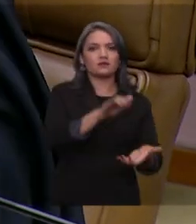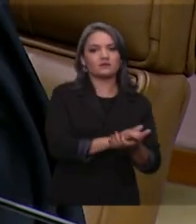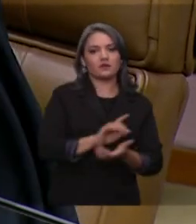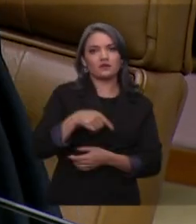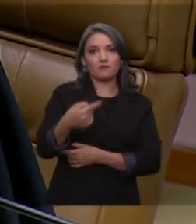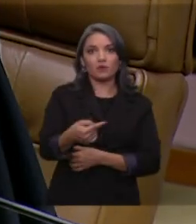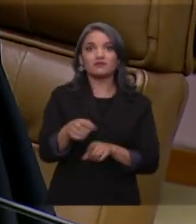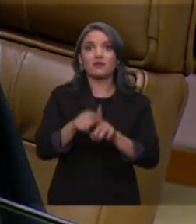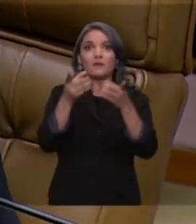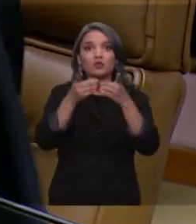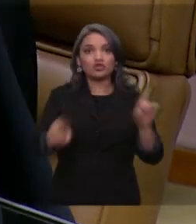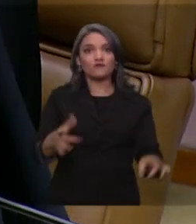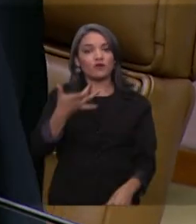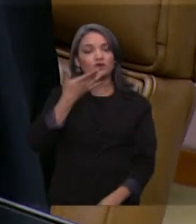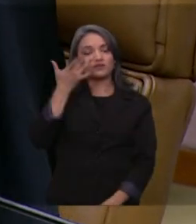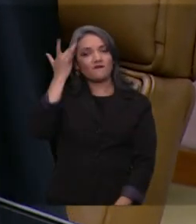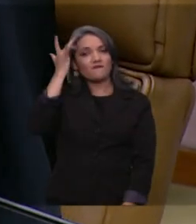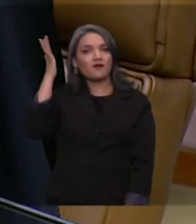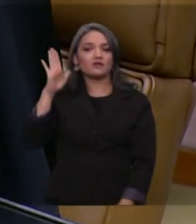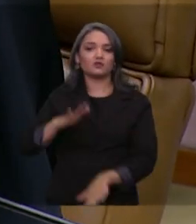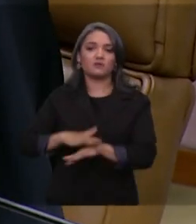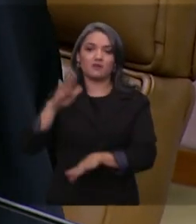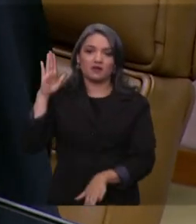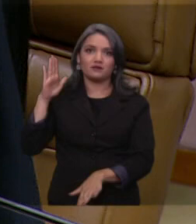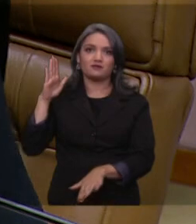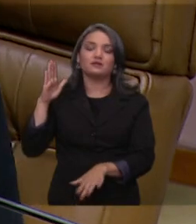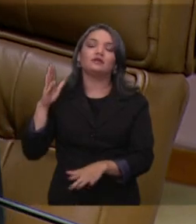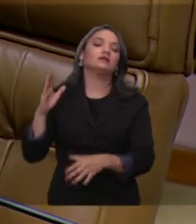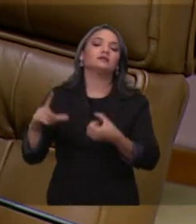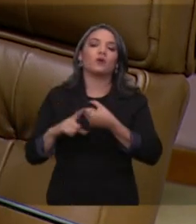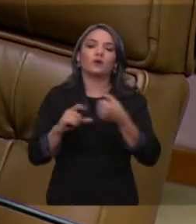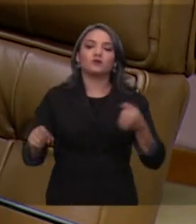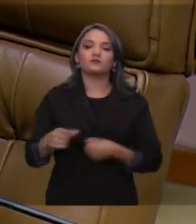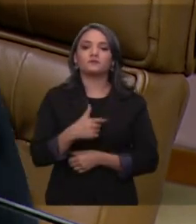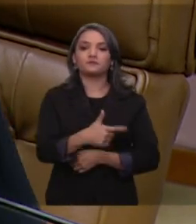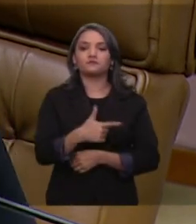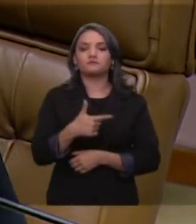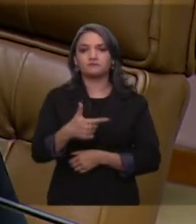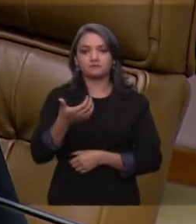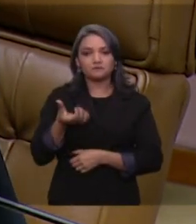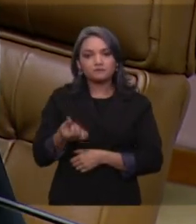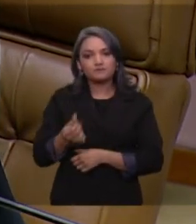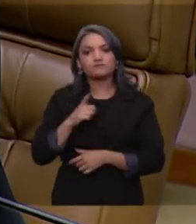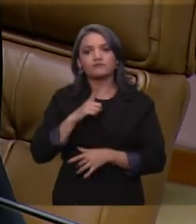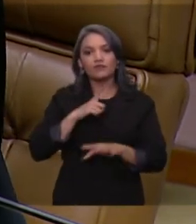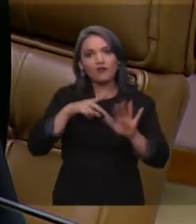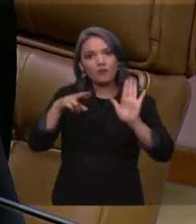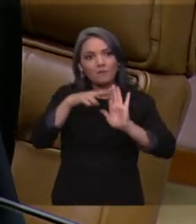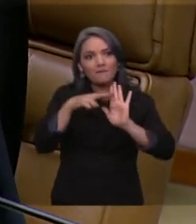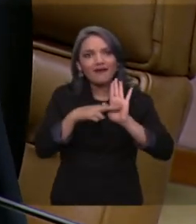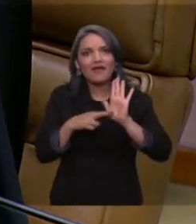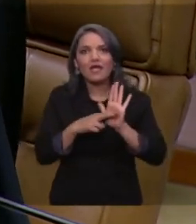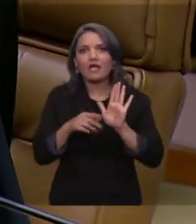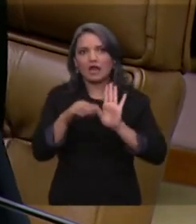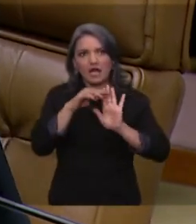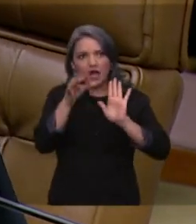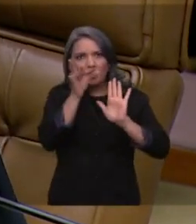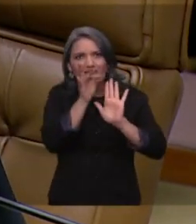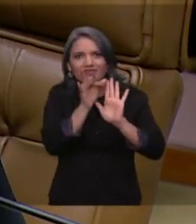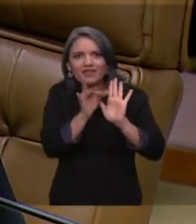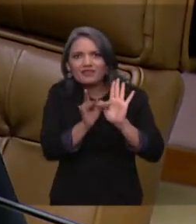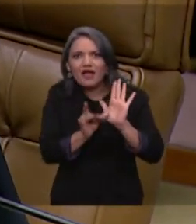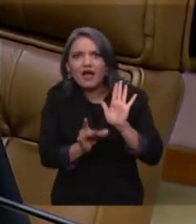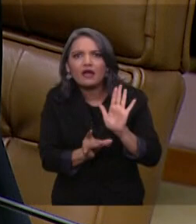A partir do artigo 226, houve uma regulamentação, a primeira regulamentação mais completa, não só